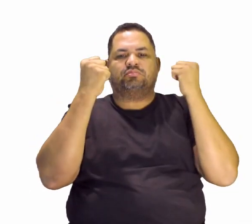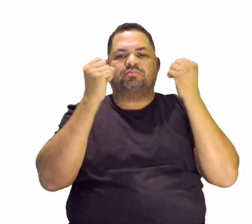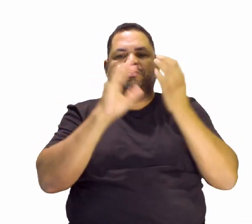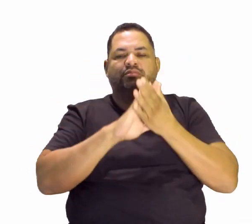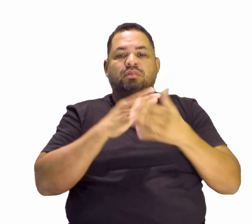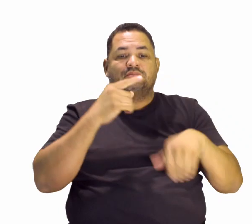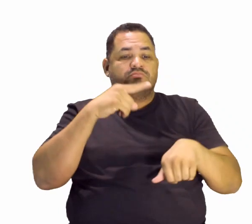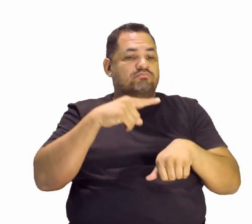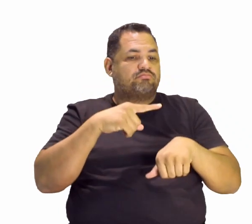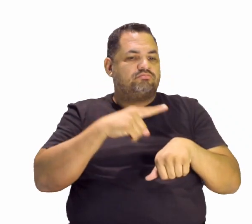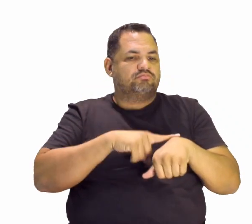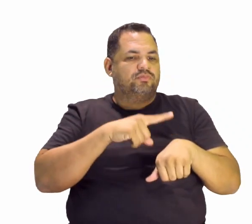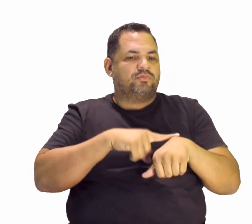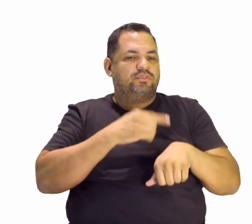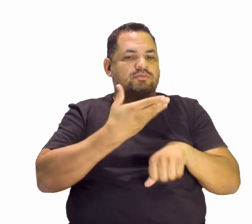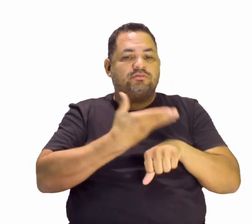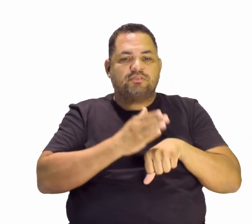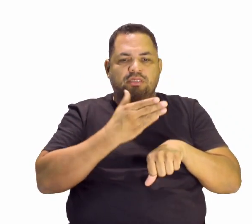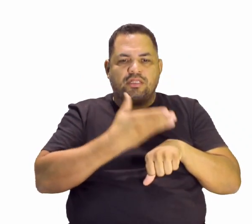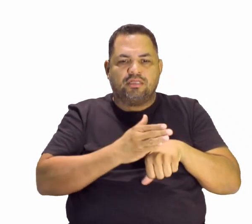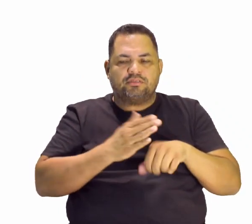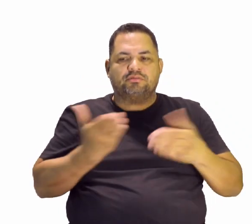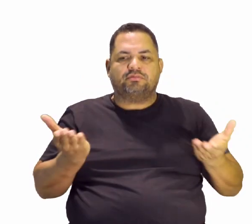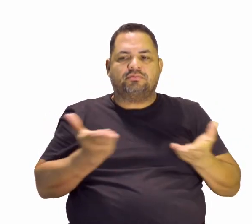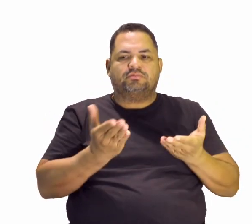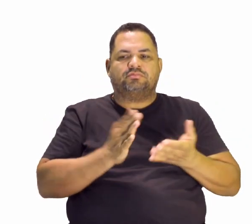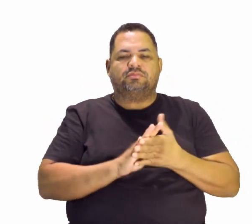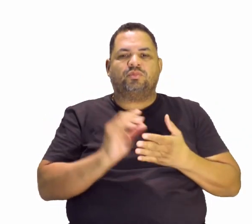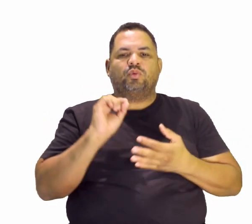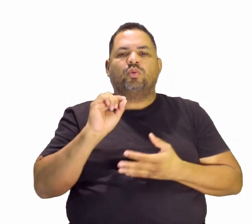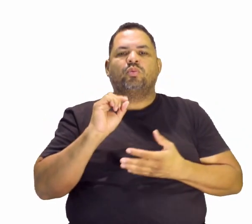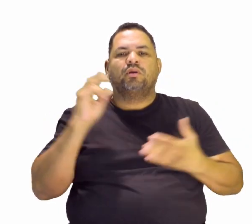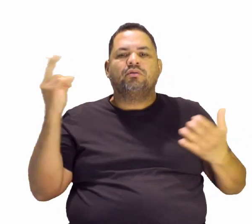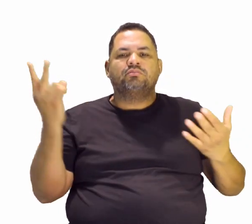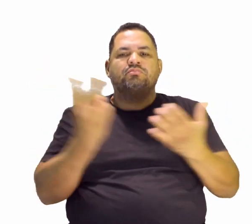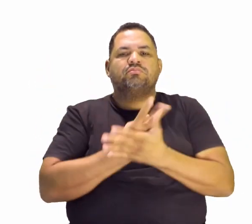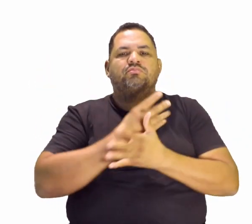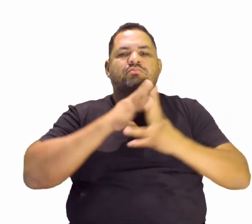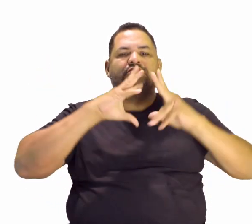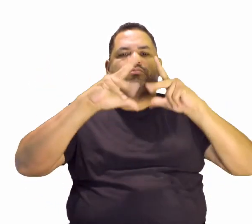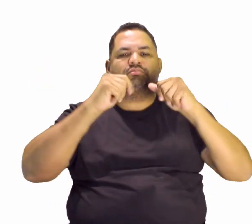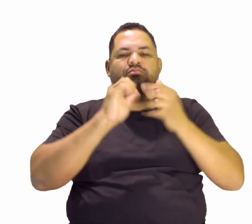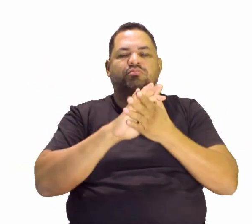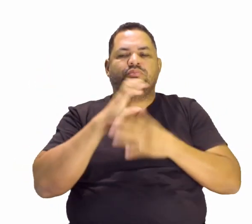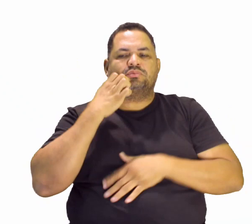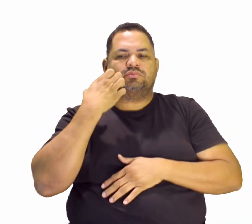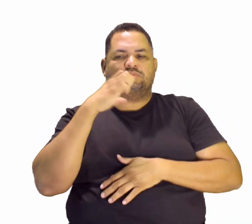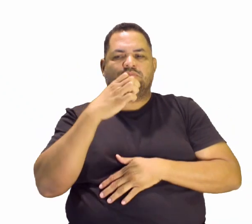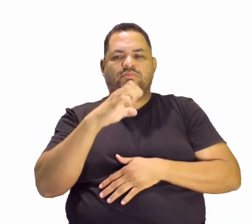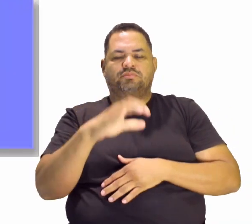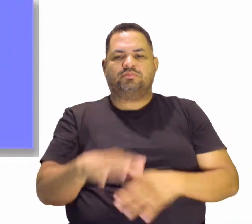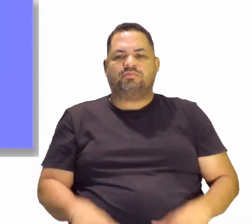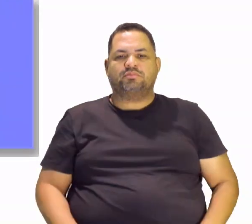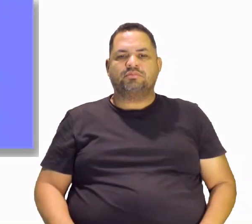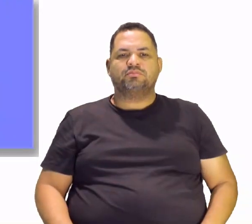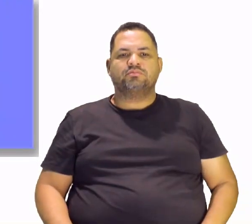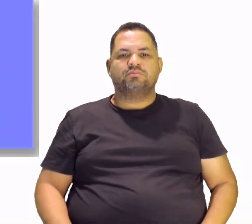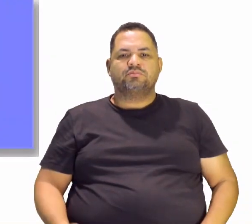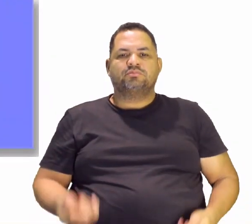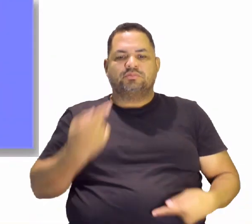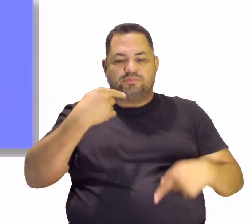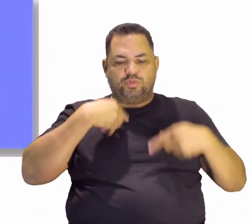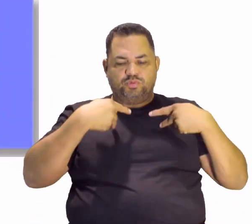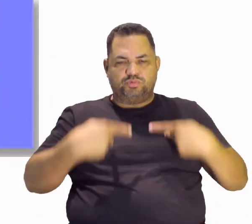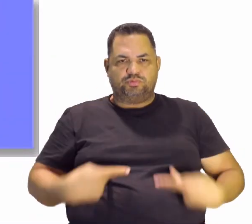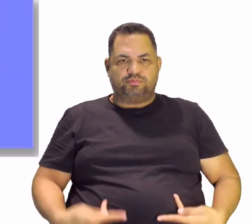momento exercite-se e aí a gente vai ver como é que funciona toda essa energia, né, no nosso organismo.